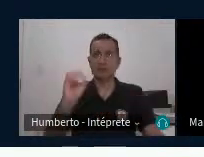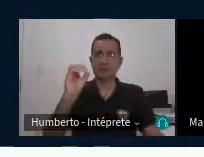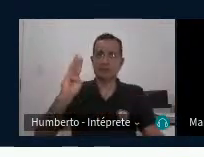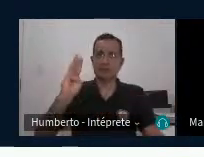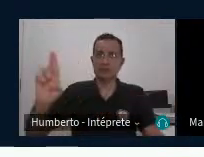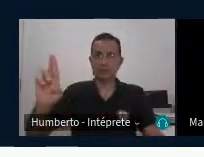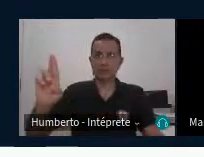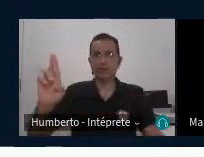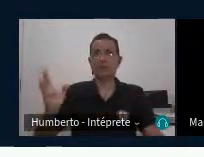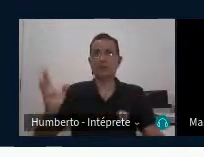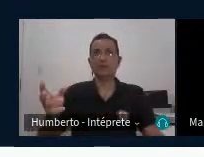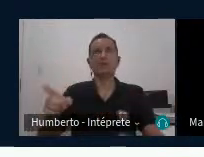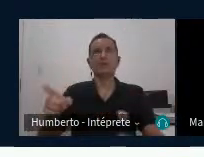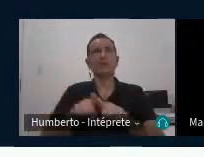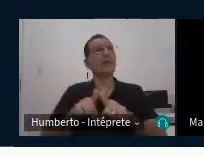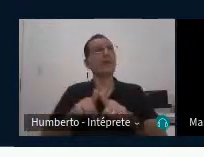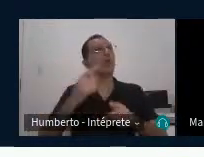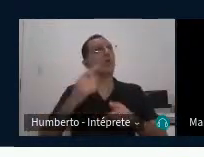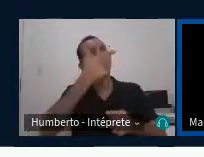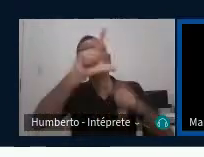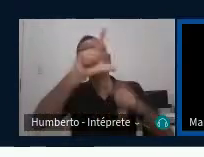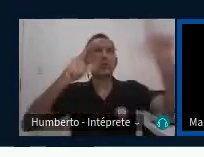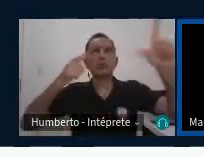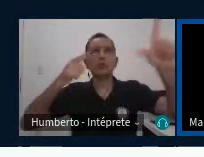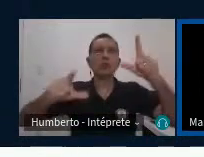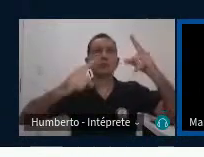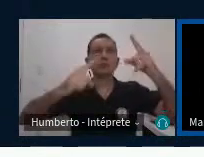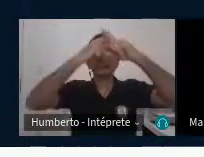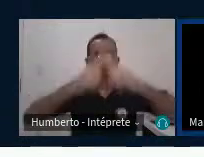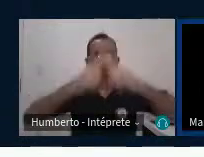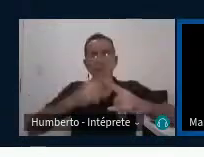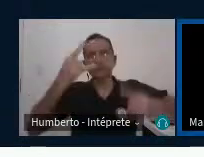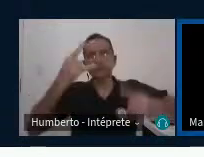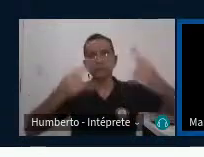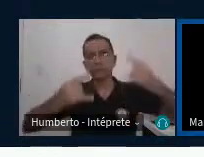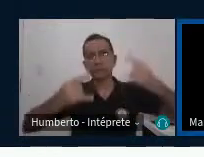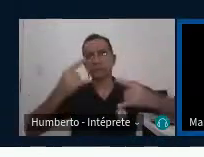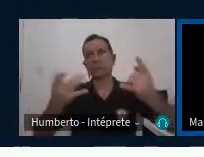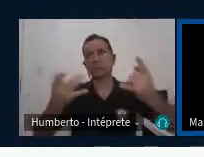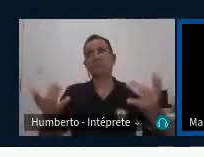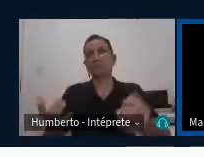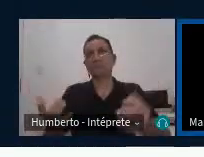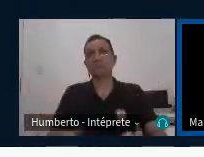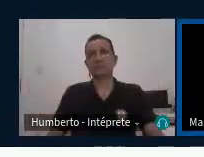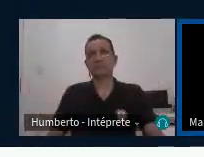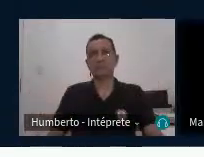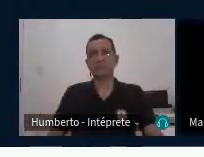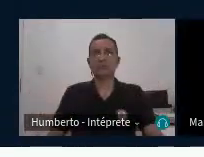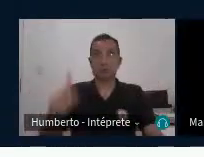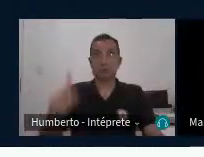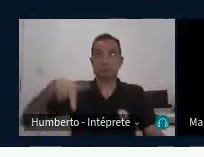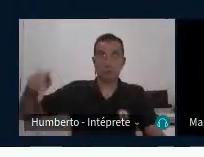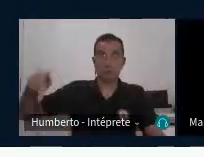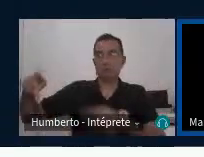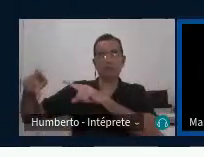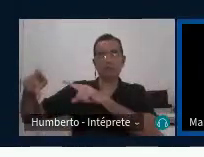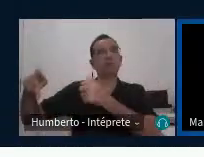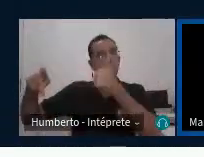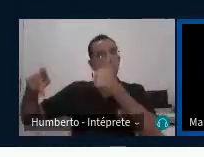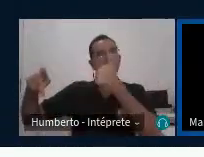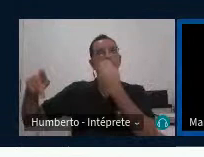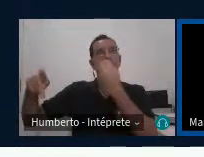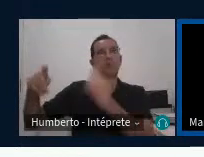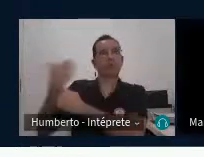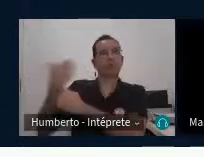outras competições de robótica e as amizades e os professores são muito importantes para esse processo. Muito